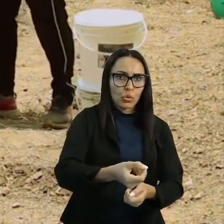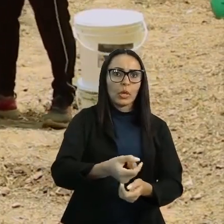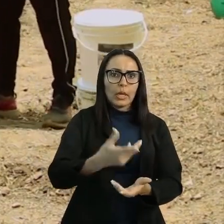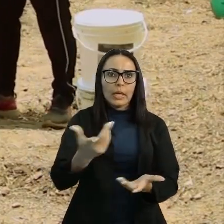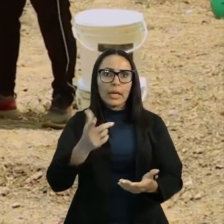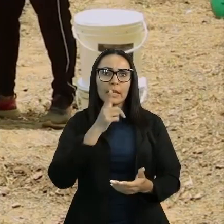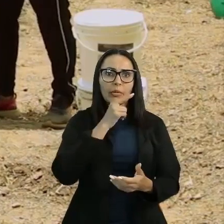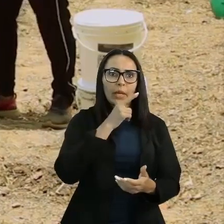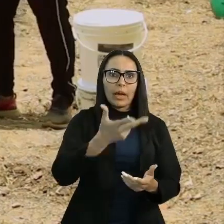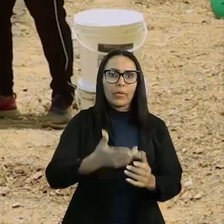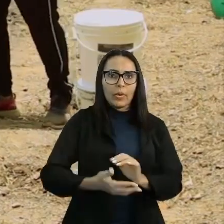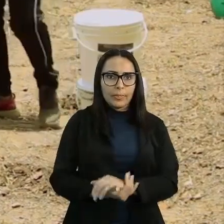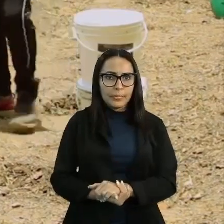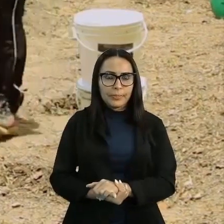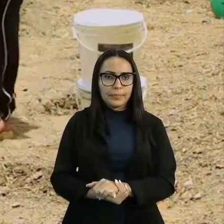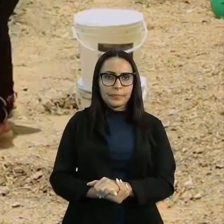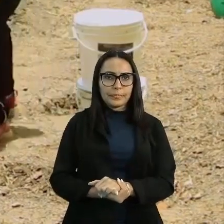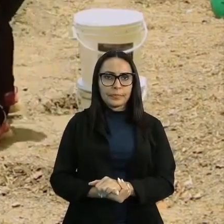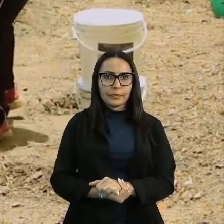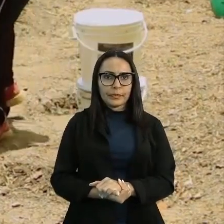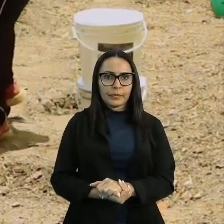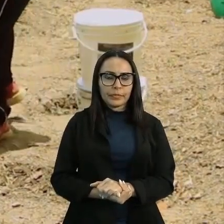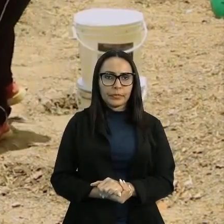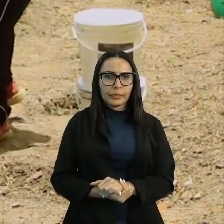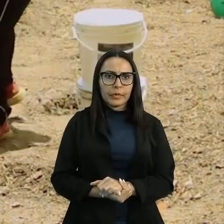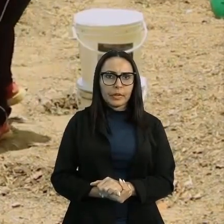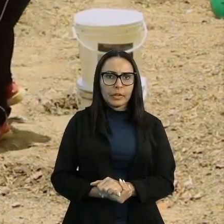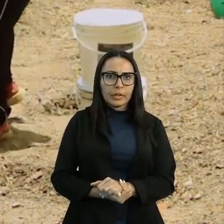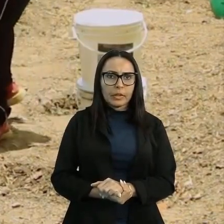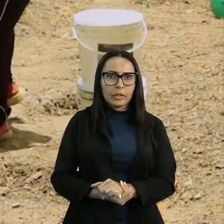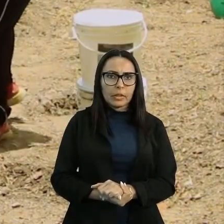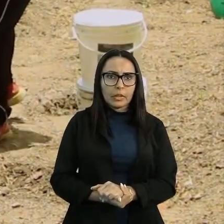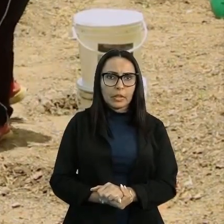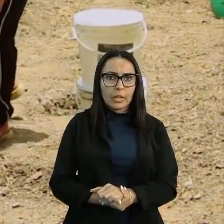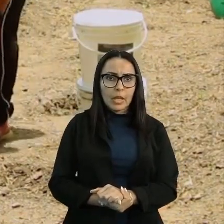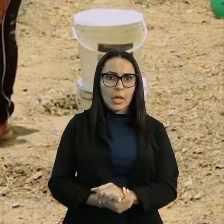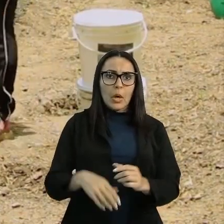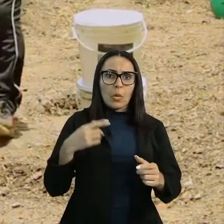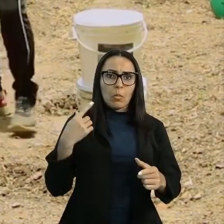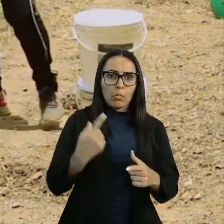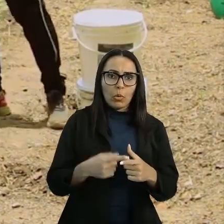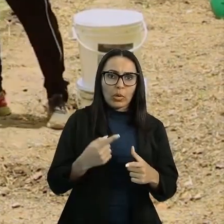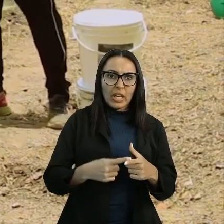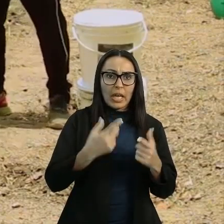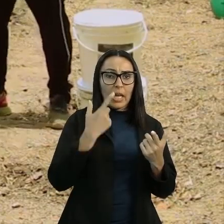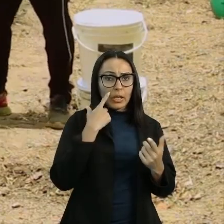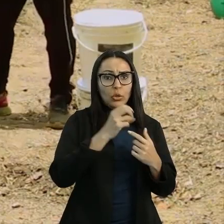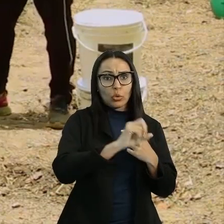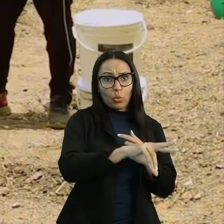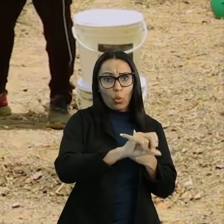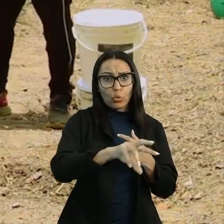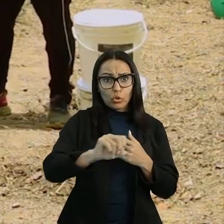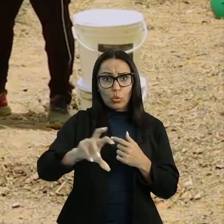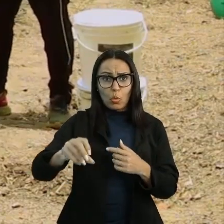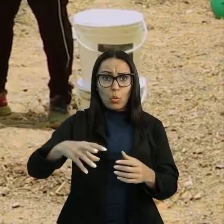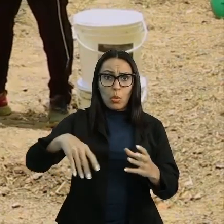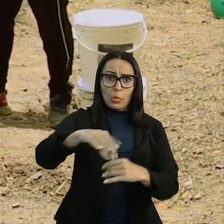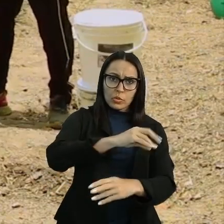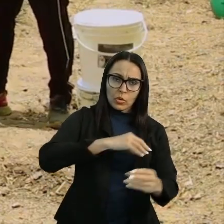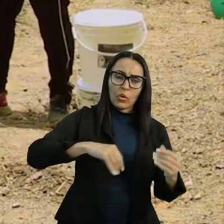litro de churume para 10 litros de água. Na sua casa, se for a quantidade menor, você pode até fazer isso com garrafa PET, o